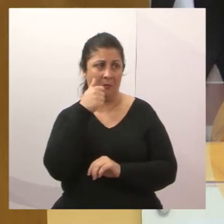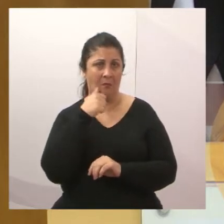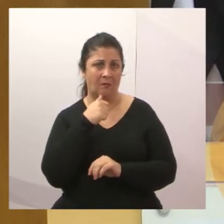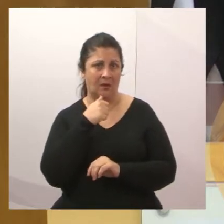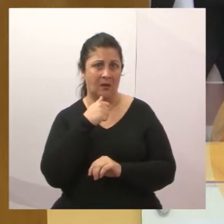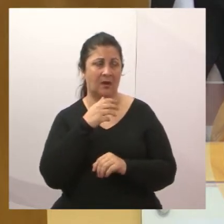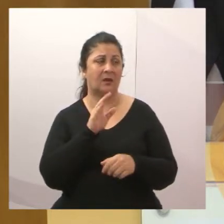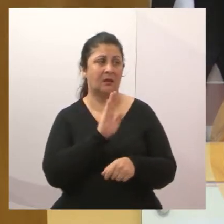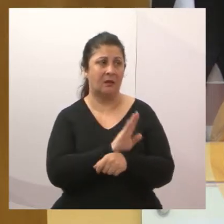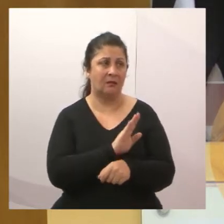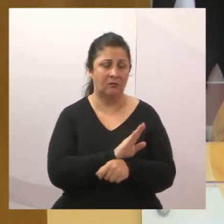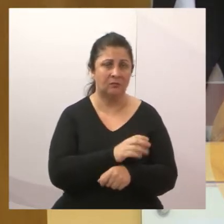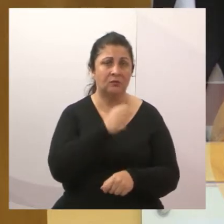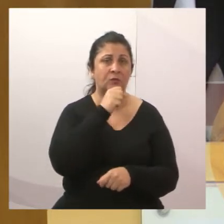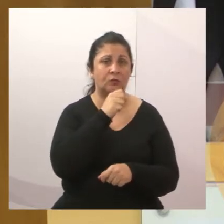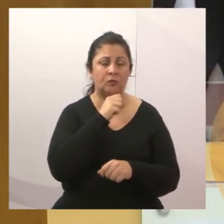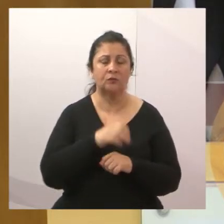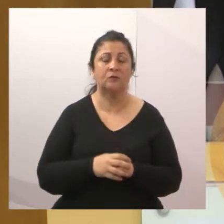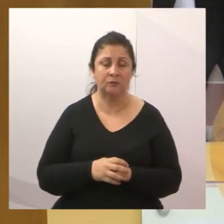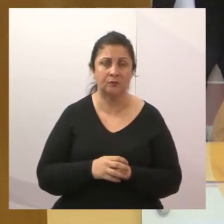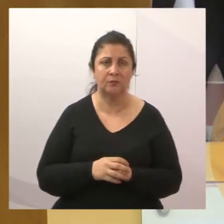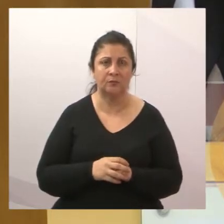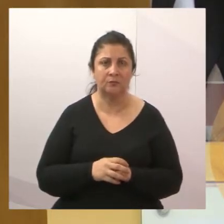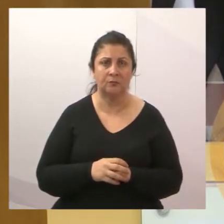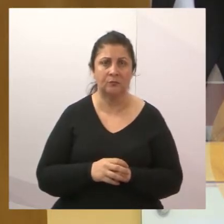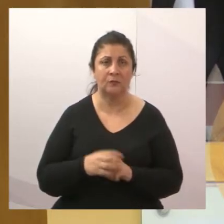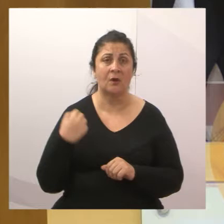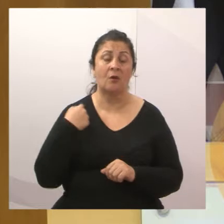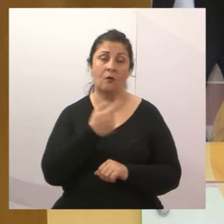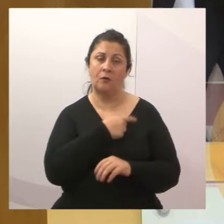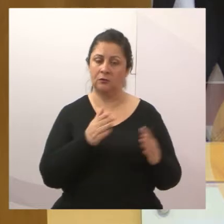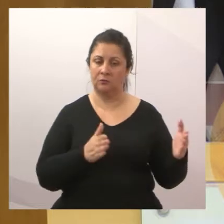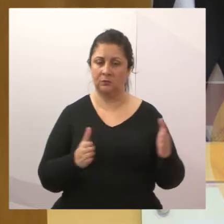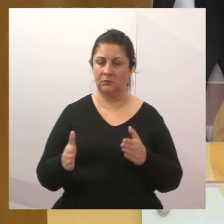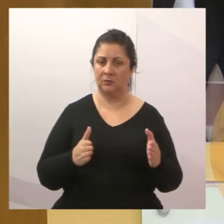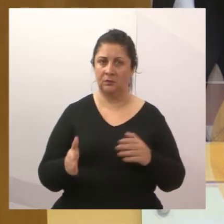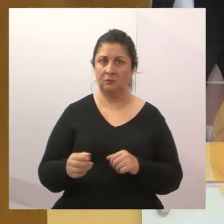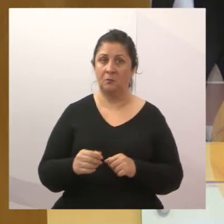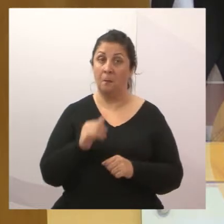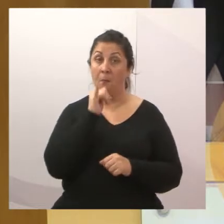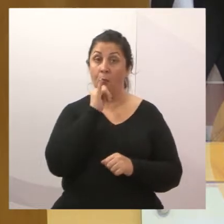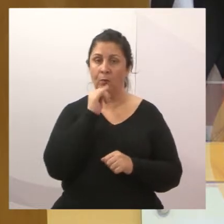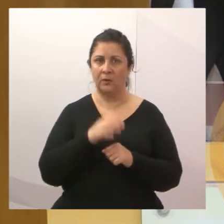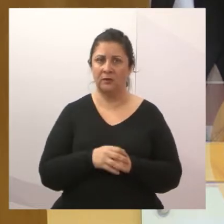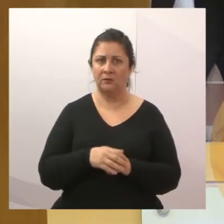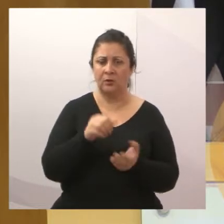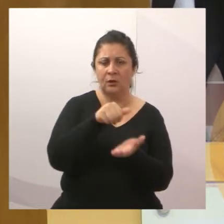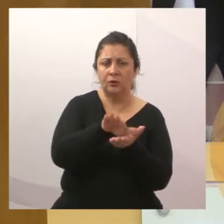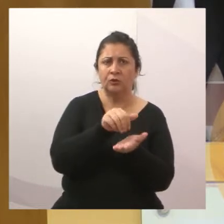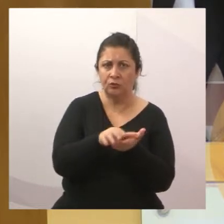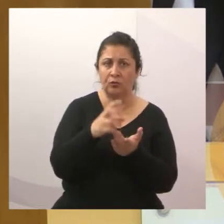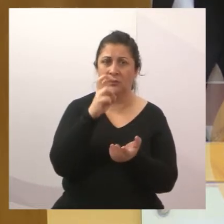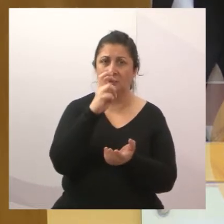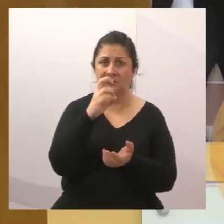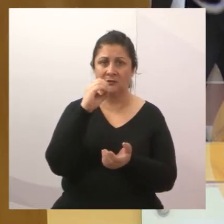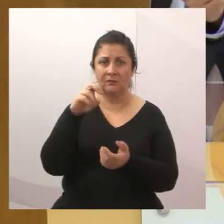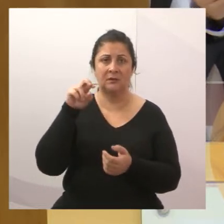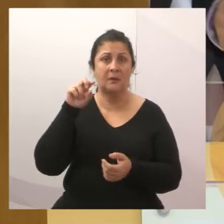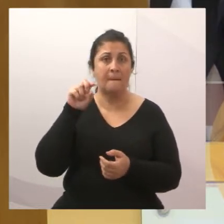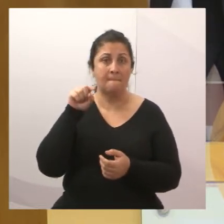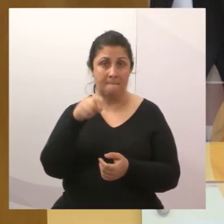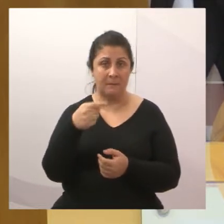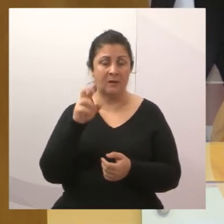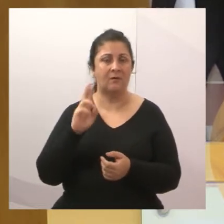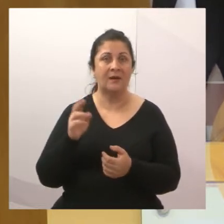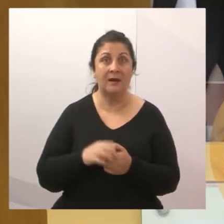idosos, que acompanha essas casas, o nosso mandato, por exemplo, indicou 50 mil reais para cada entidade, que fizeram